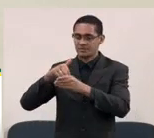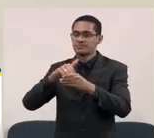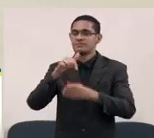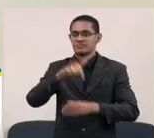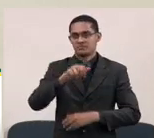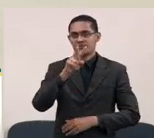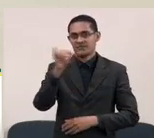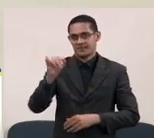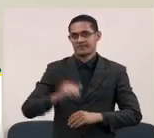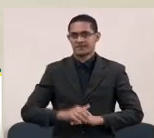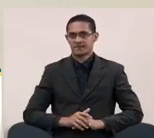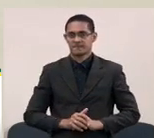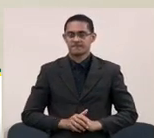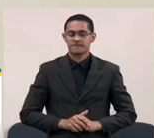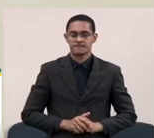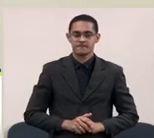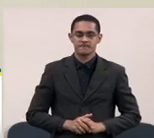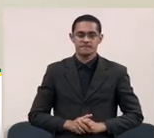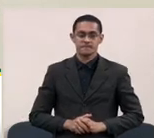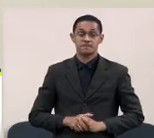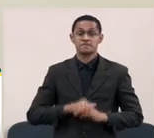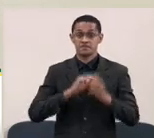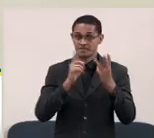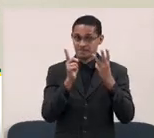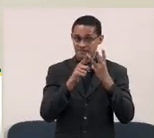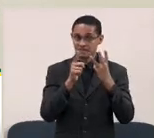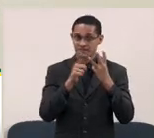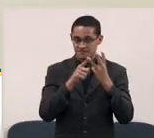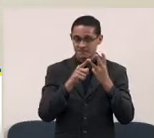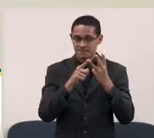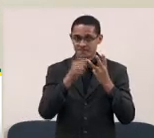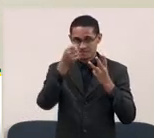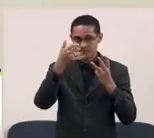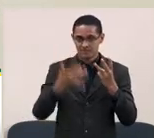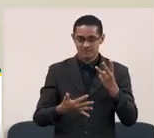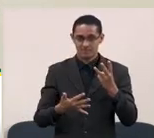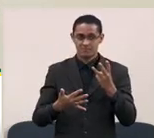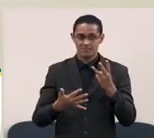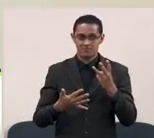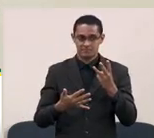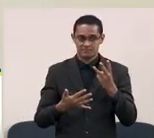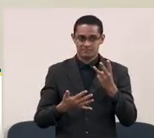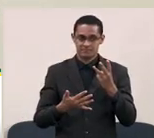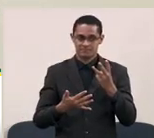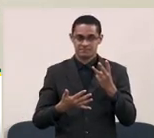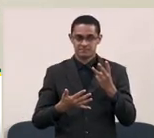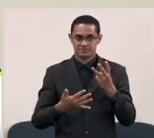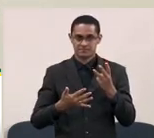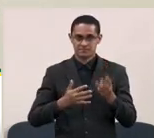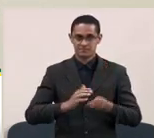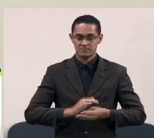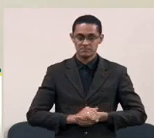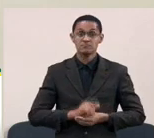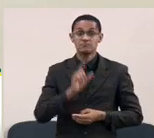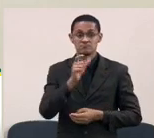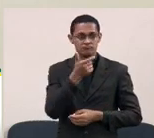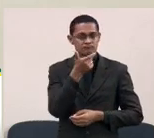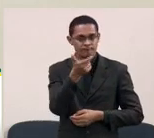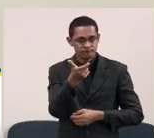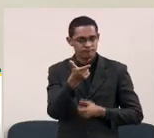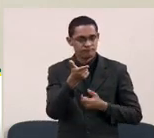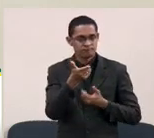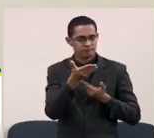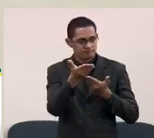nessa casa. E para finalizar, e aqui eu queria convidar os